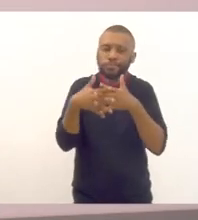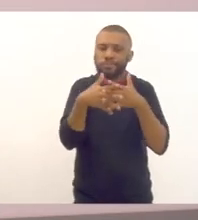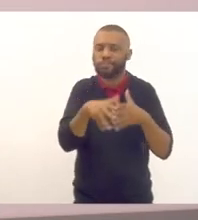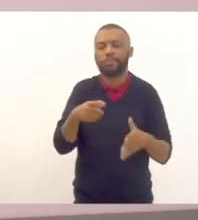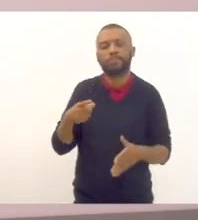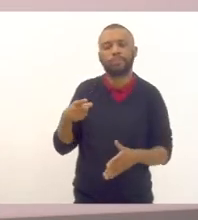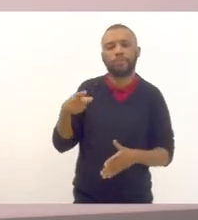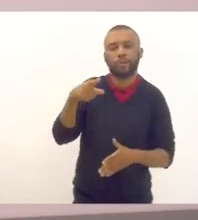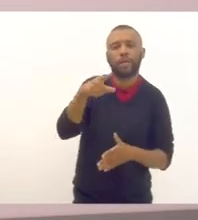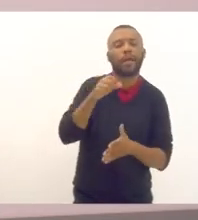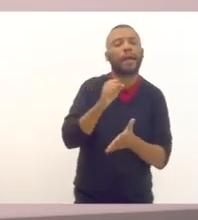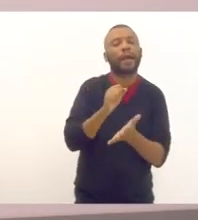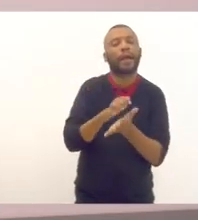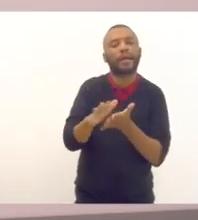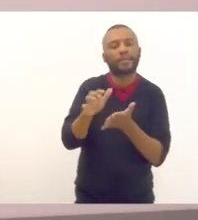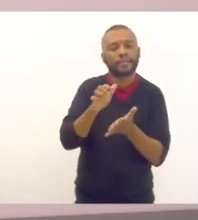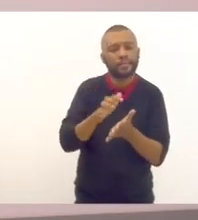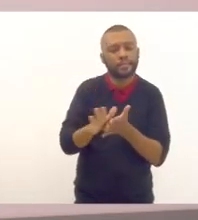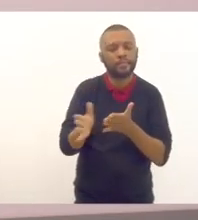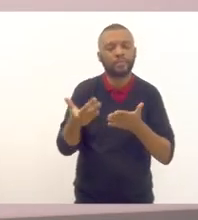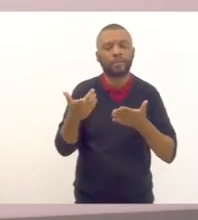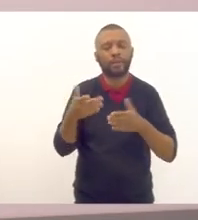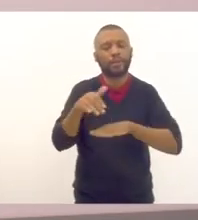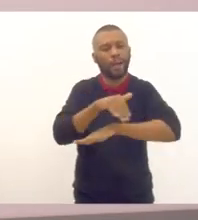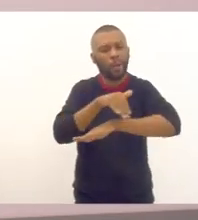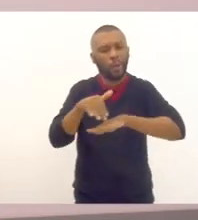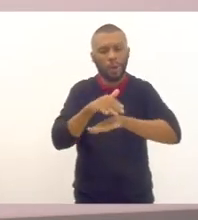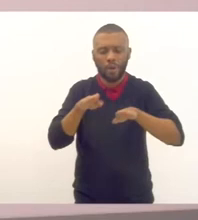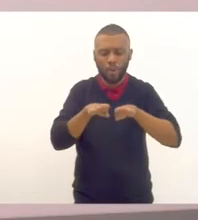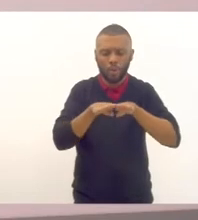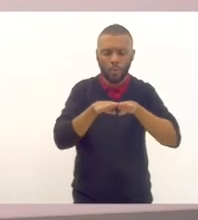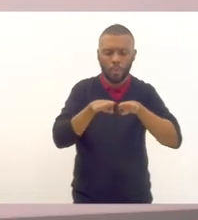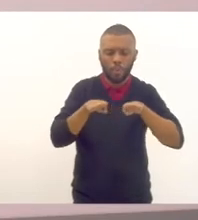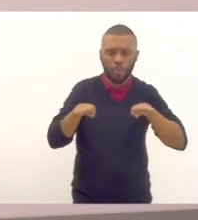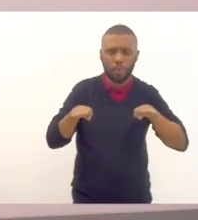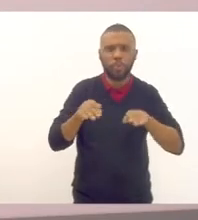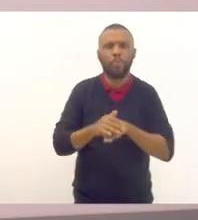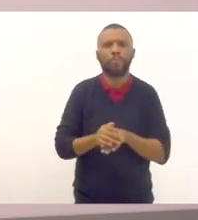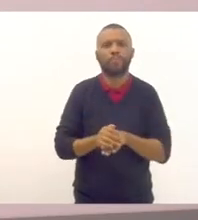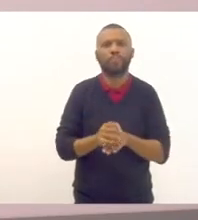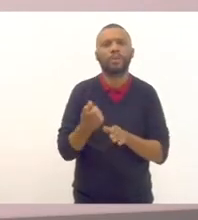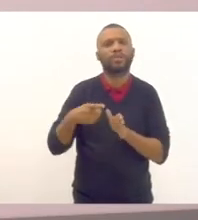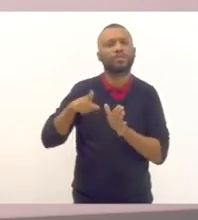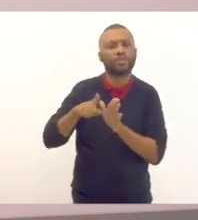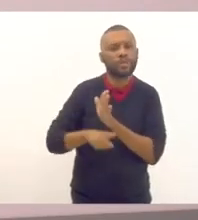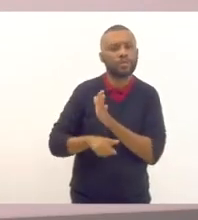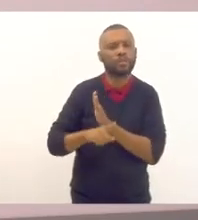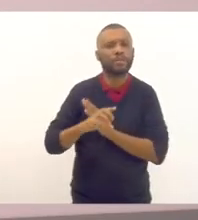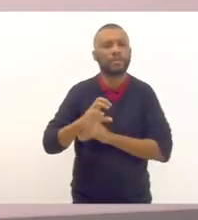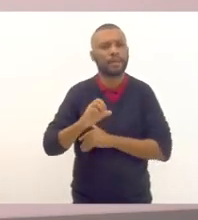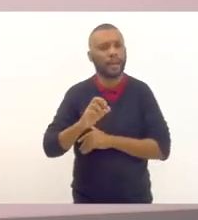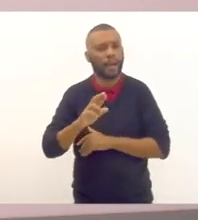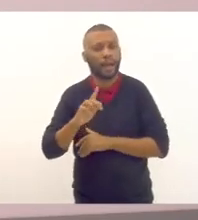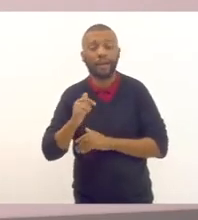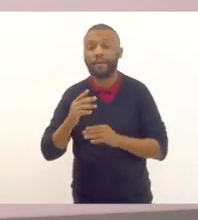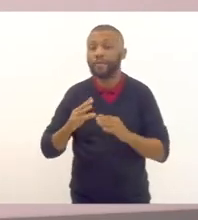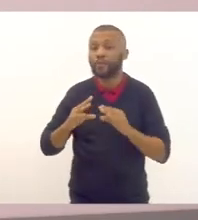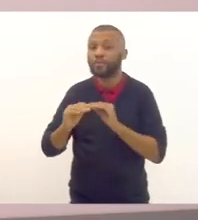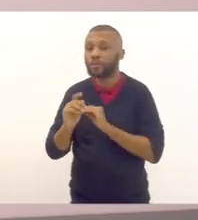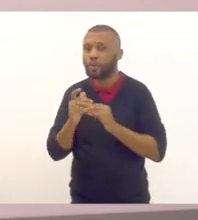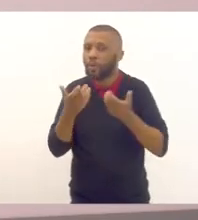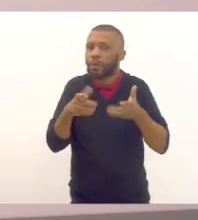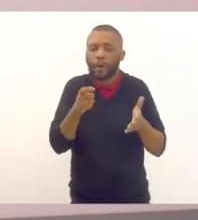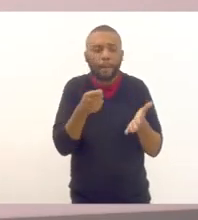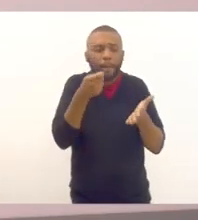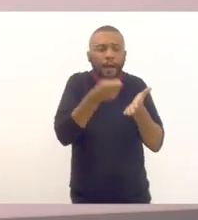piso, usando o nosso serviço, tirando a nossa carga, fugindo com o ICMS, fugindo